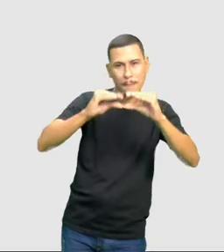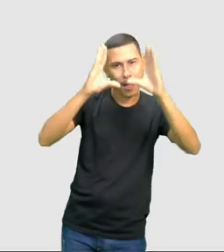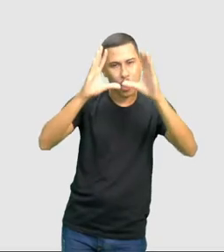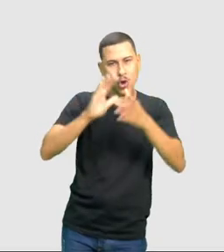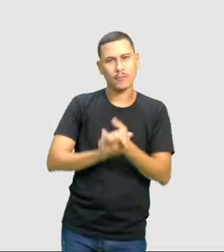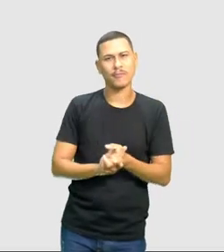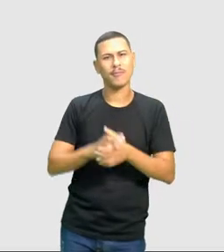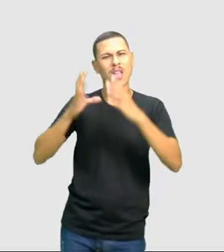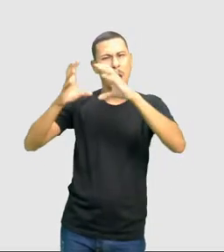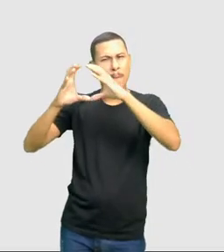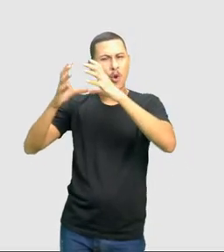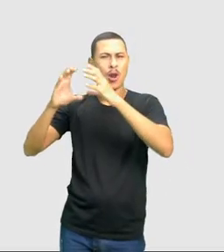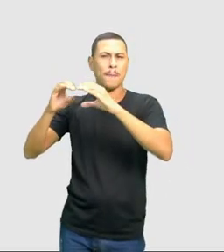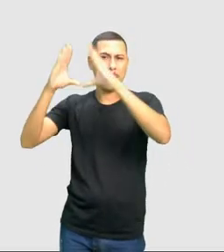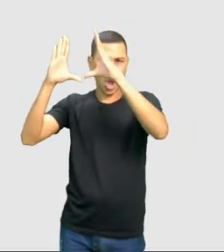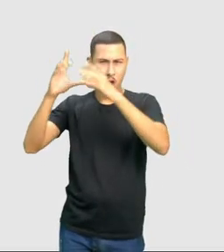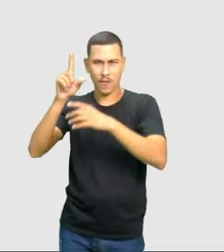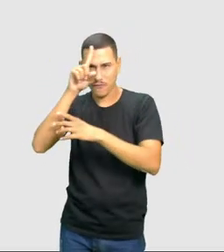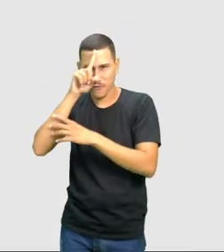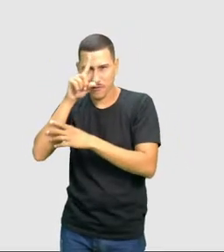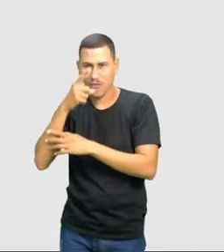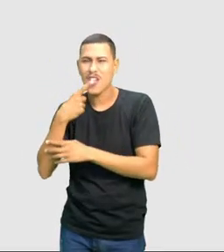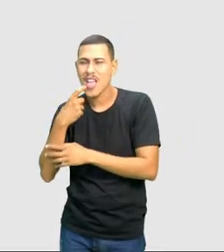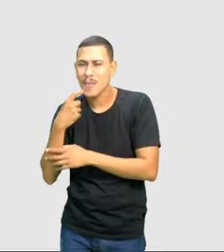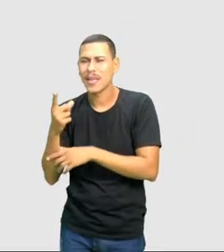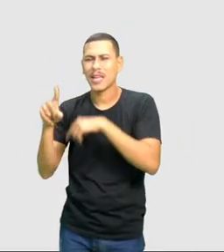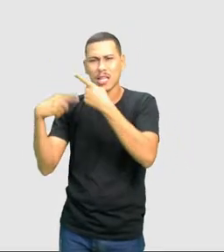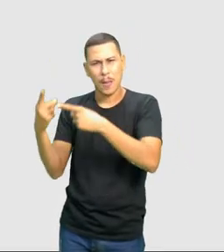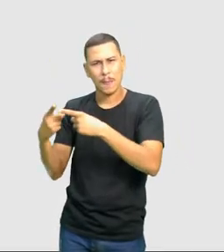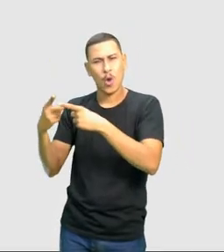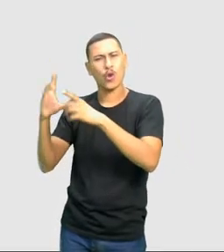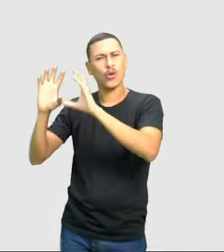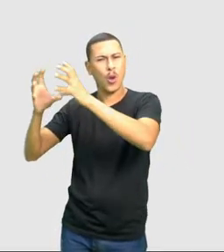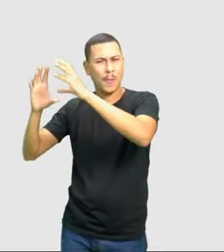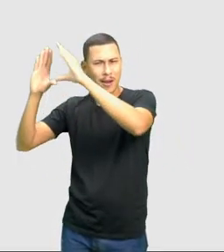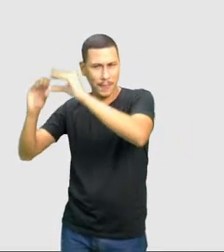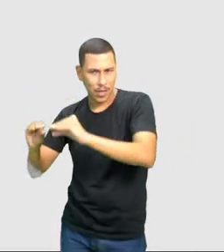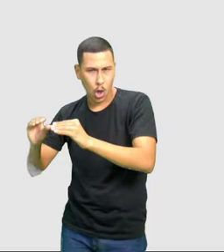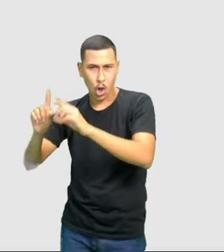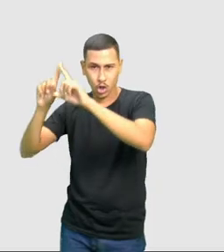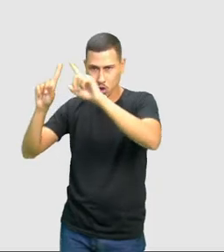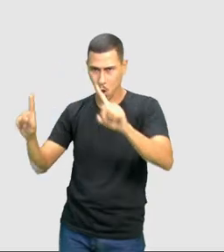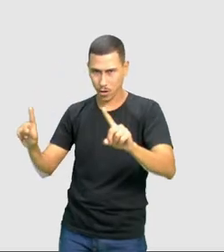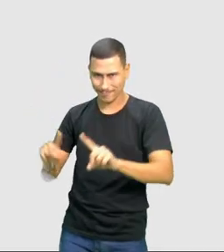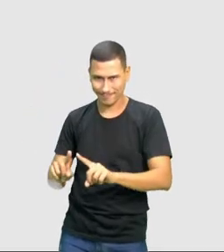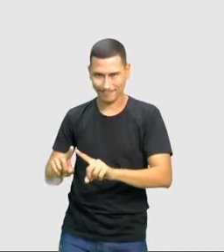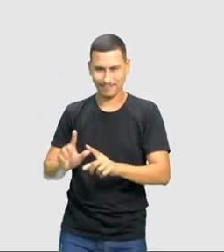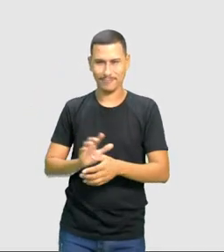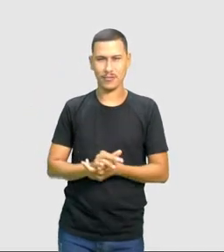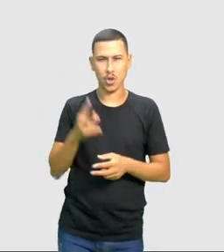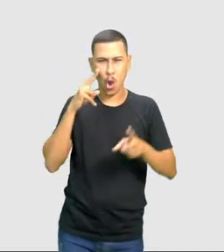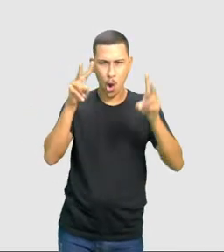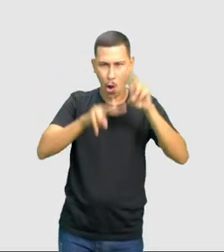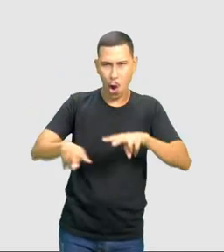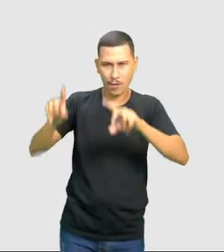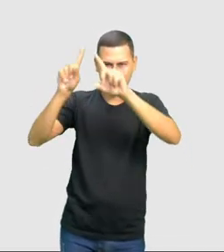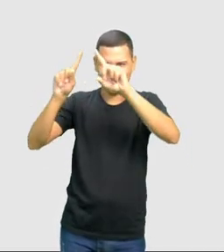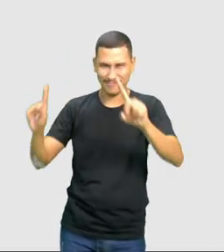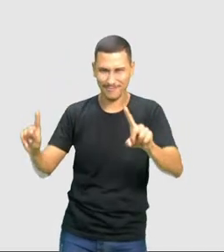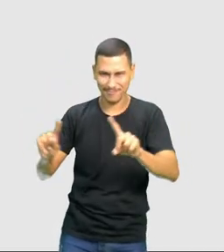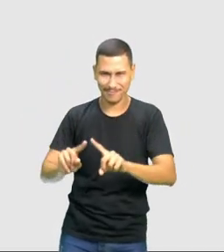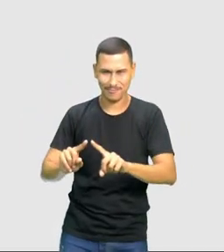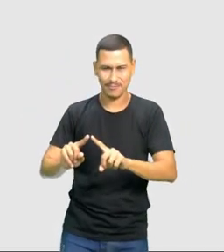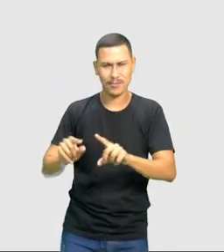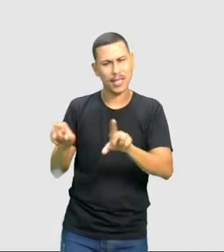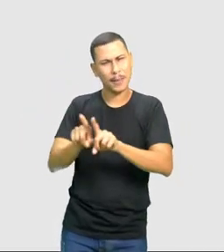vermelha e uma bola menor. O losango, que é justamente esses dois triângulos que se encontram,